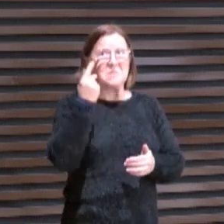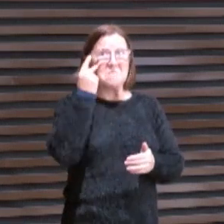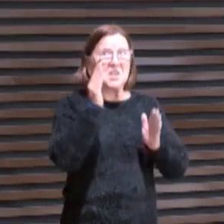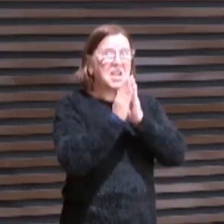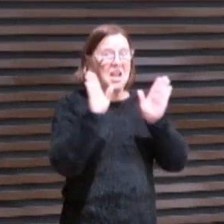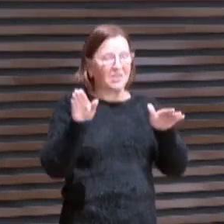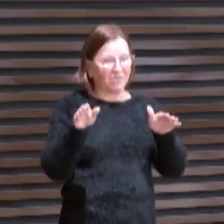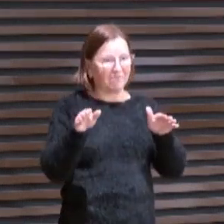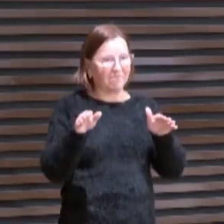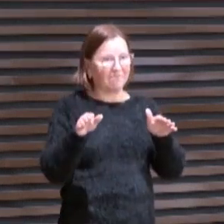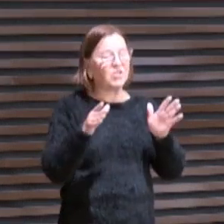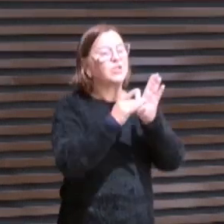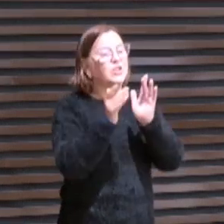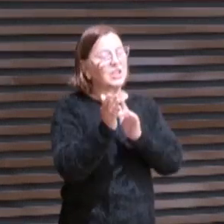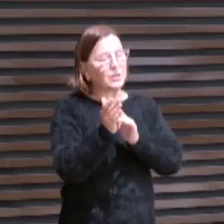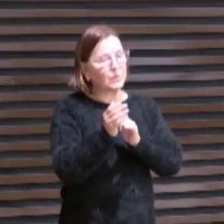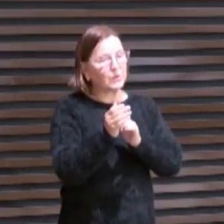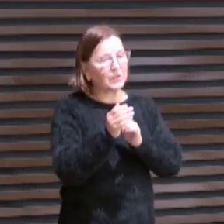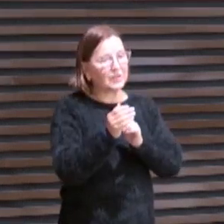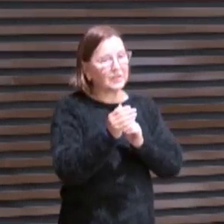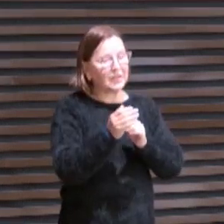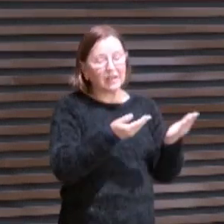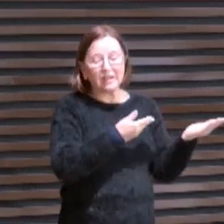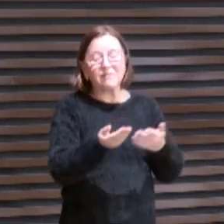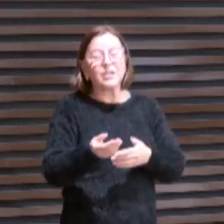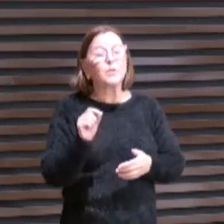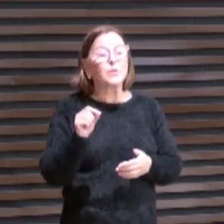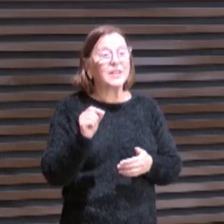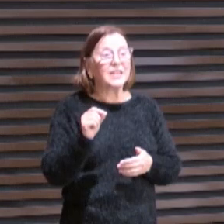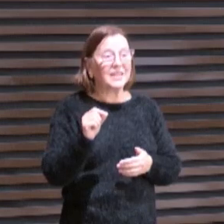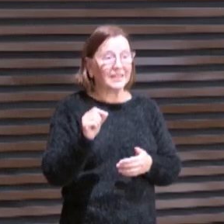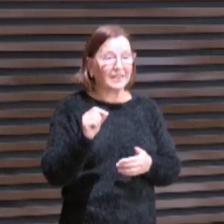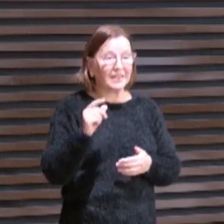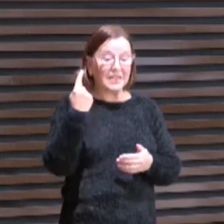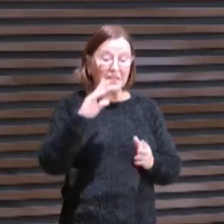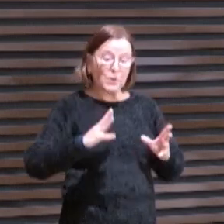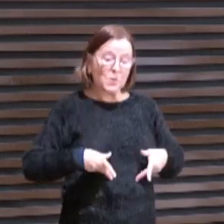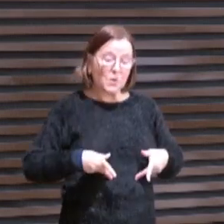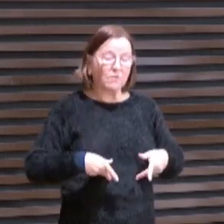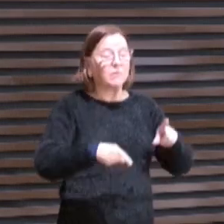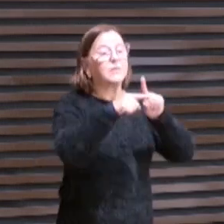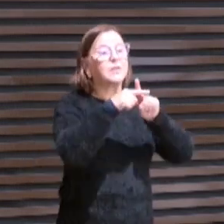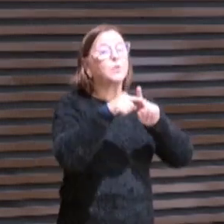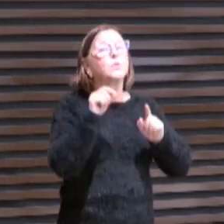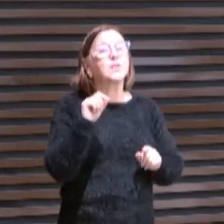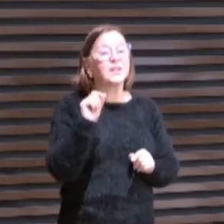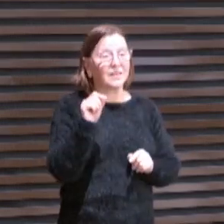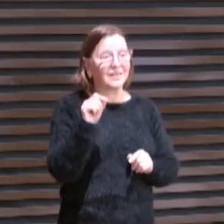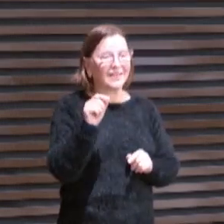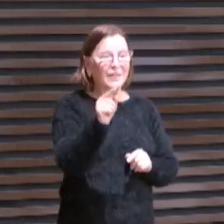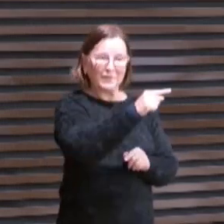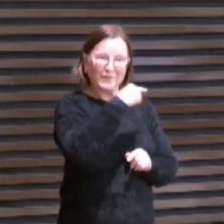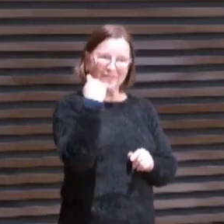mesmo carregando o quê? Carregando em seu corpo sobre o madeiro o quê? Os